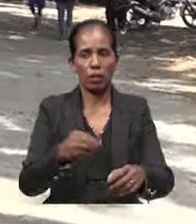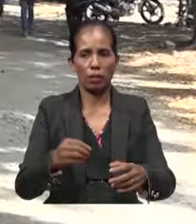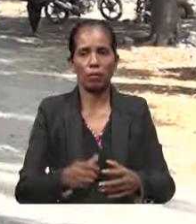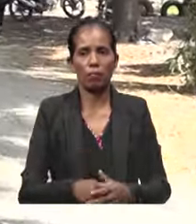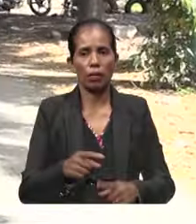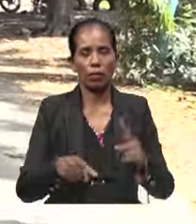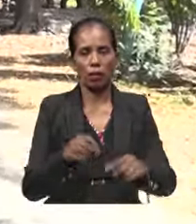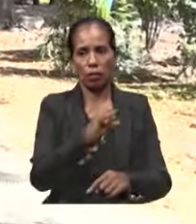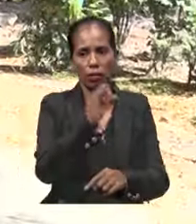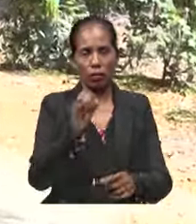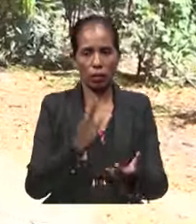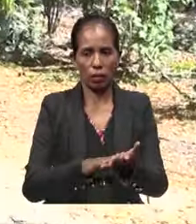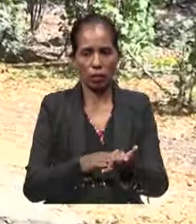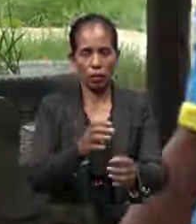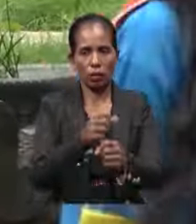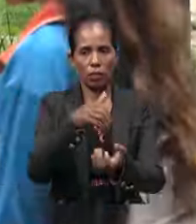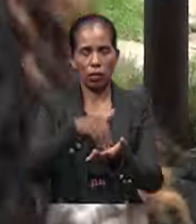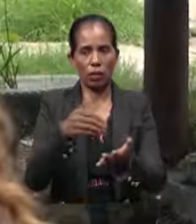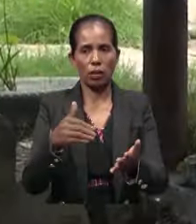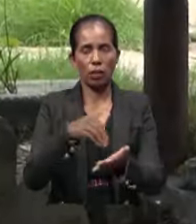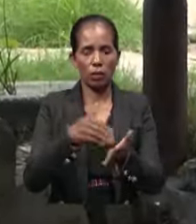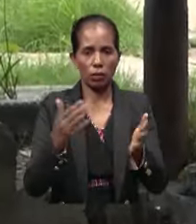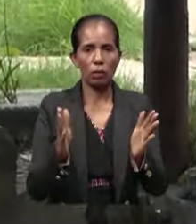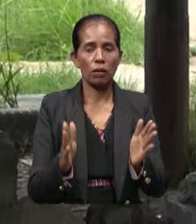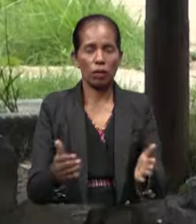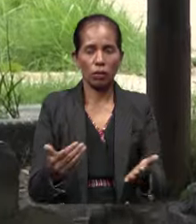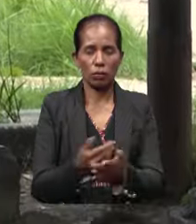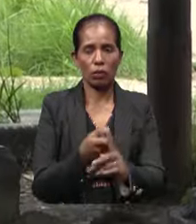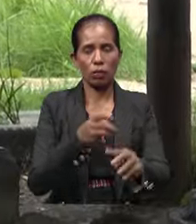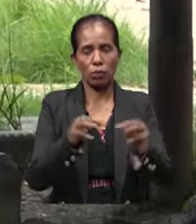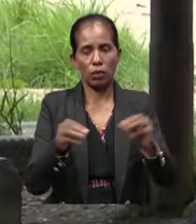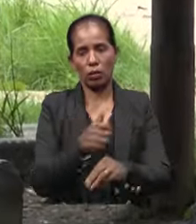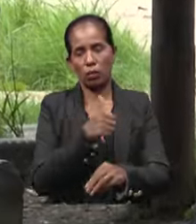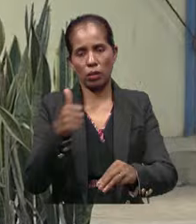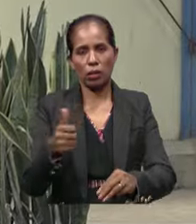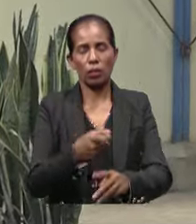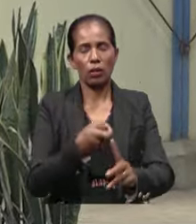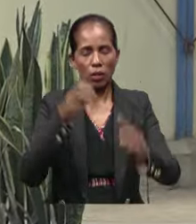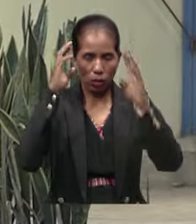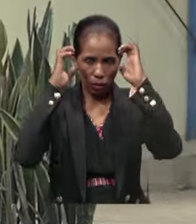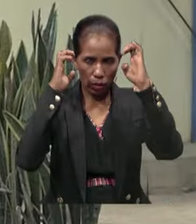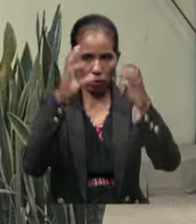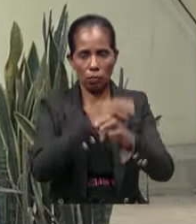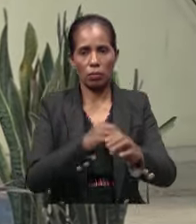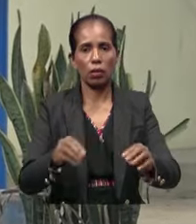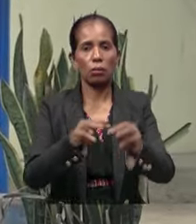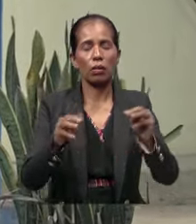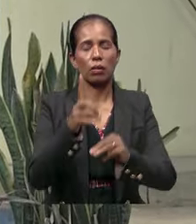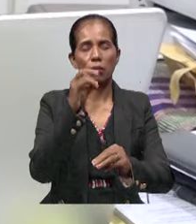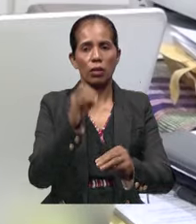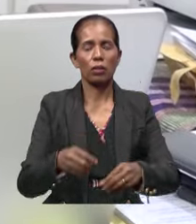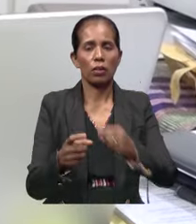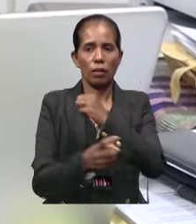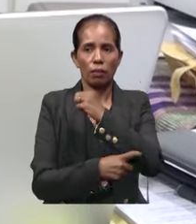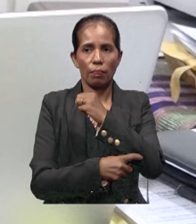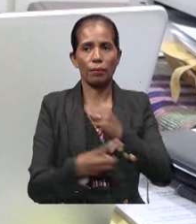Banheira identifica escola cima estudante fon husi município Seluk, parte Educação do município Dili, se for sanção. Tem ministério